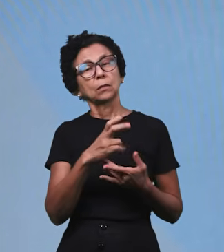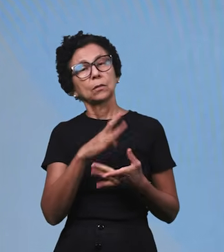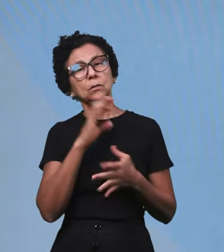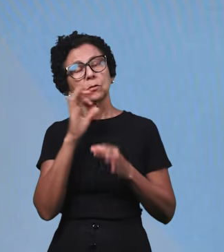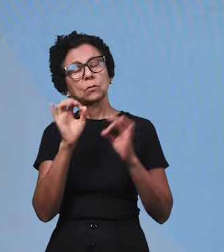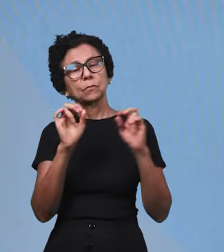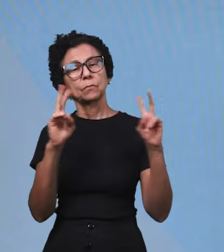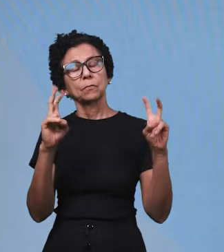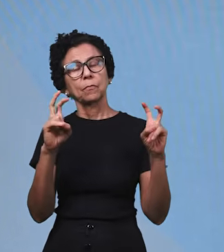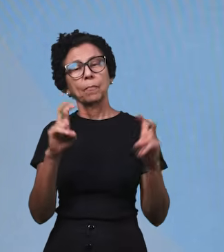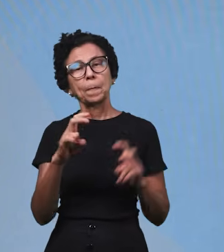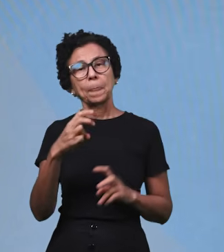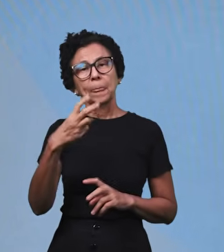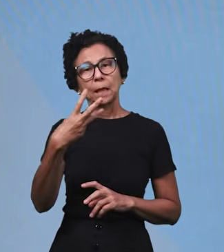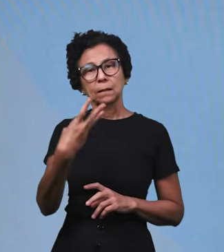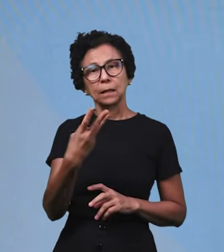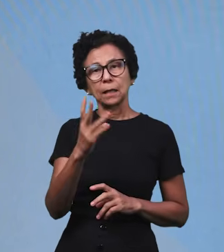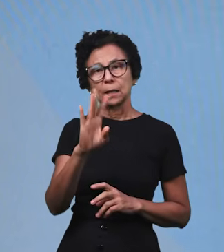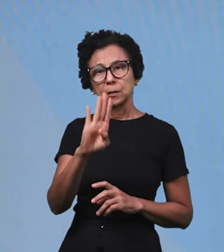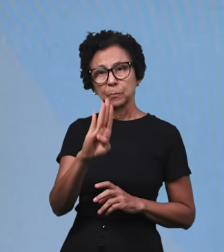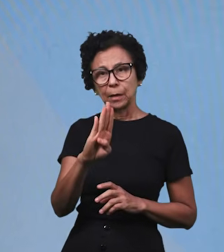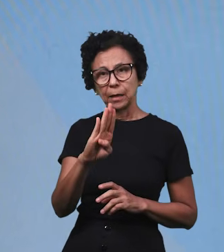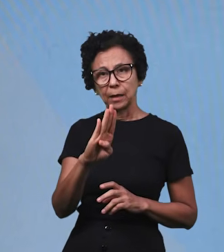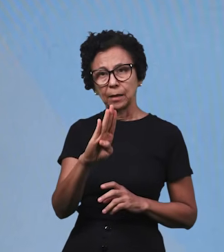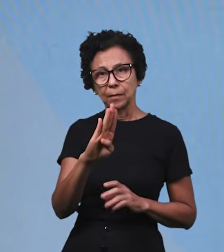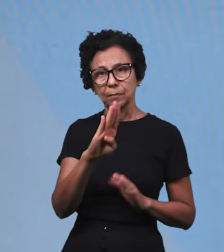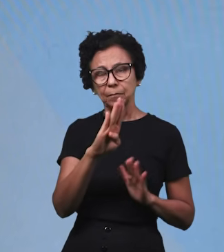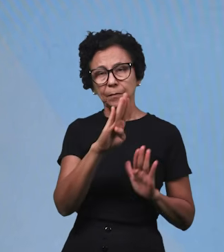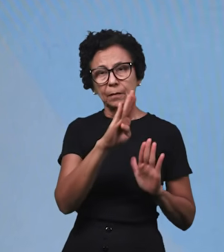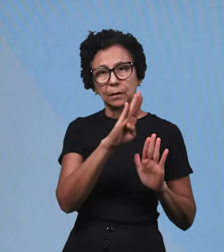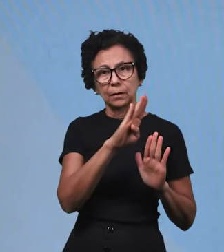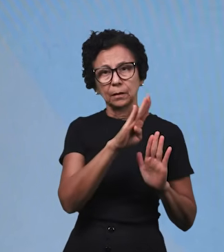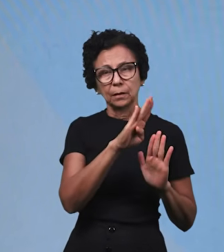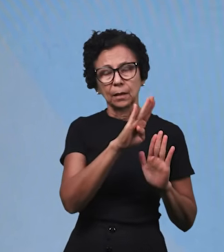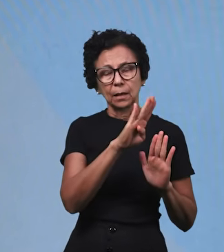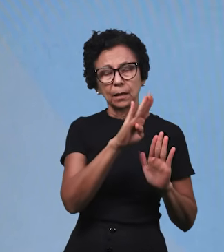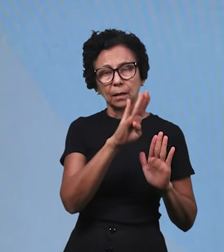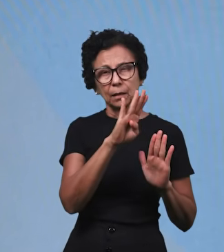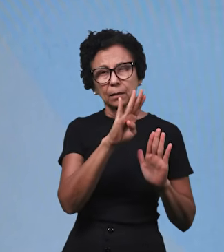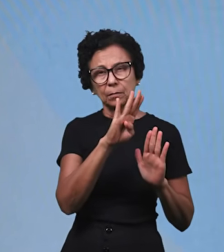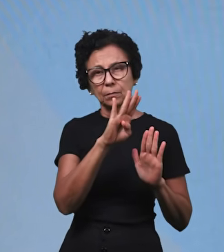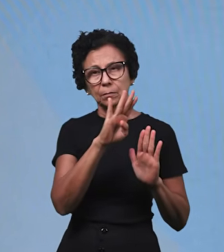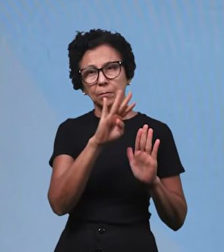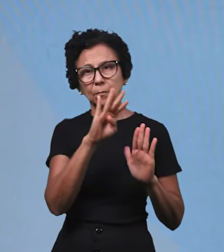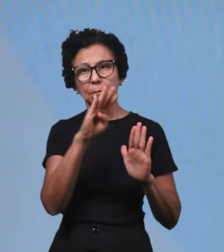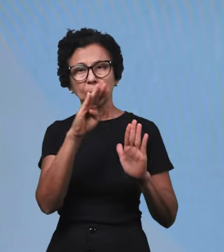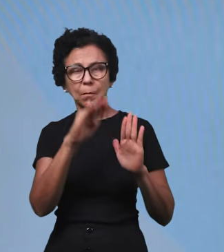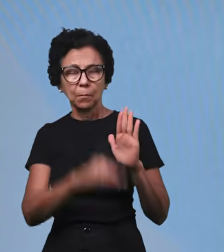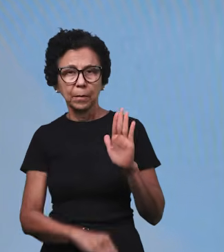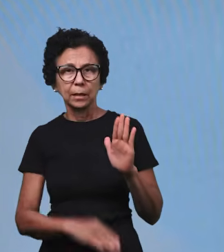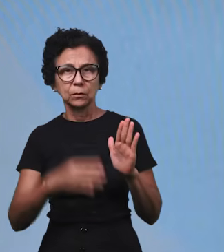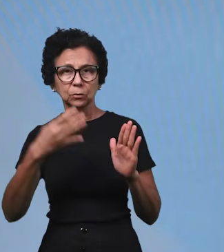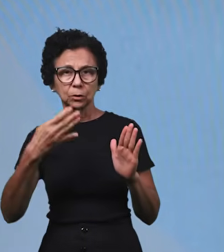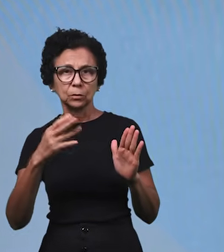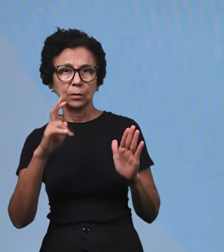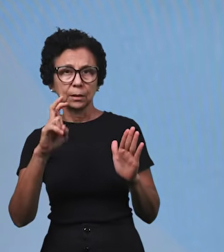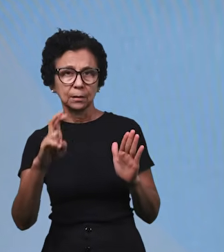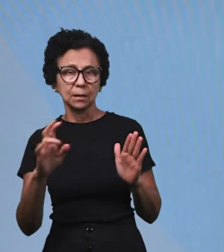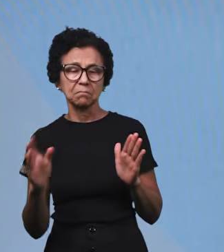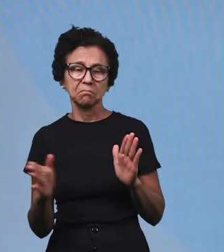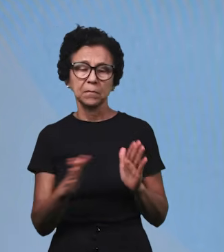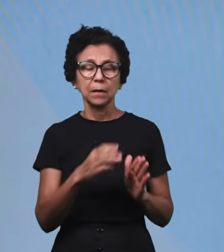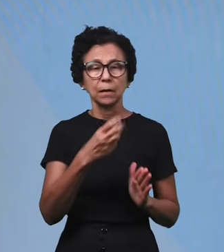3B, quando tem menos de 45. A fase 4, que a gente chama de pré-dialítica, que é quando a gente